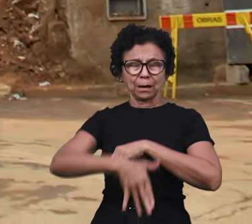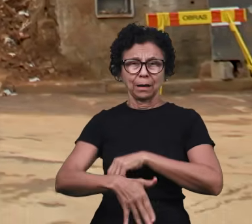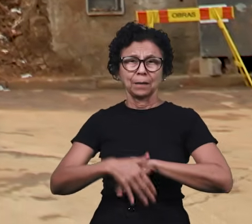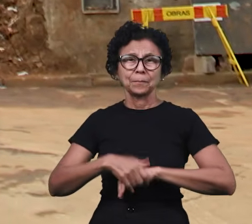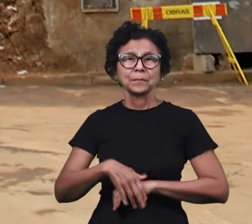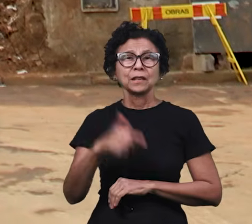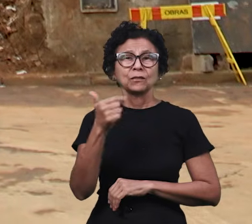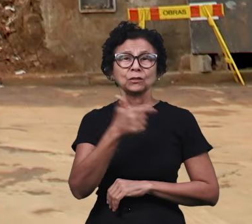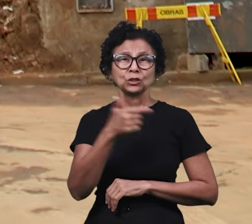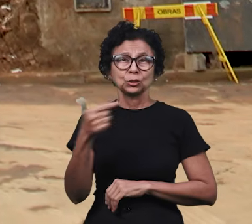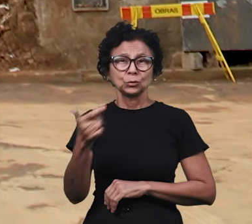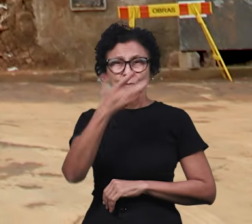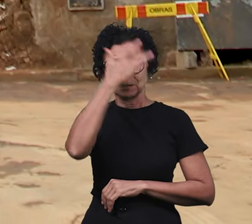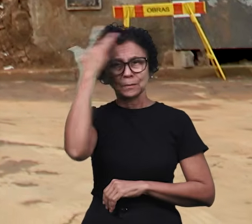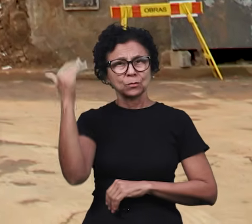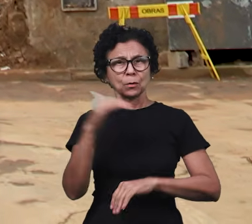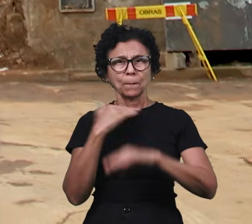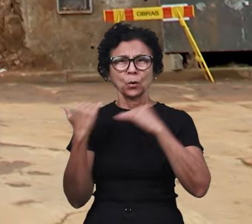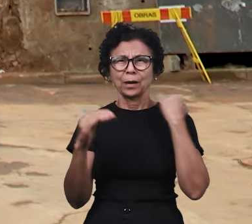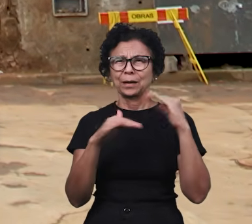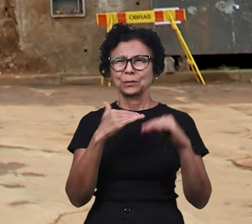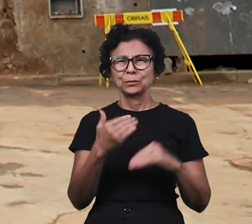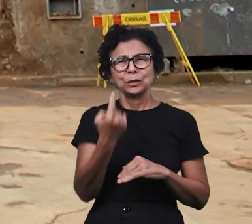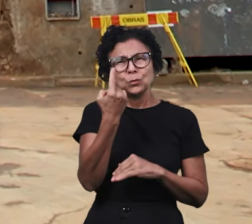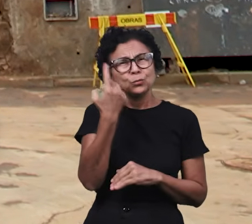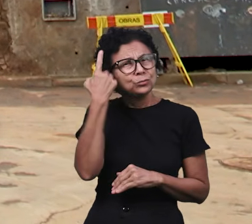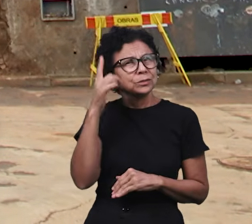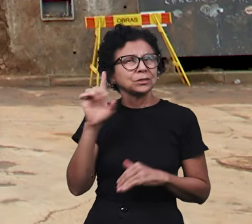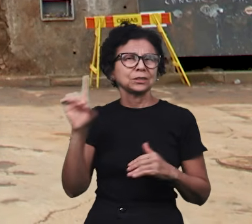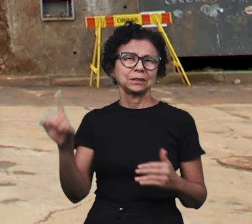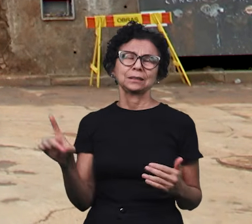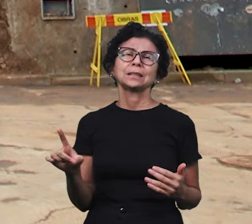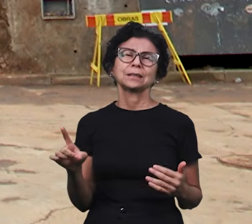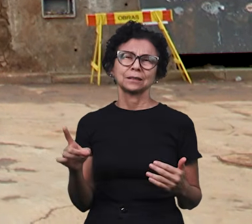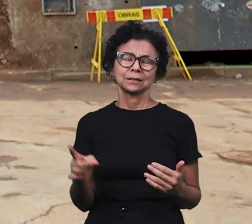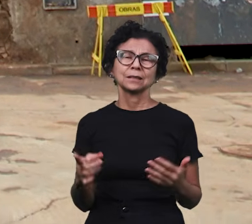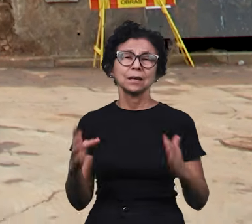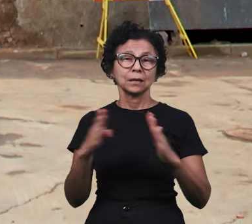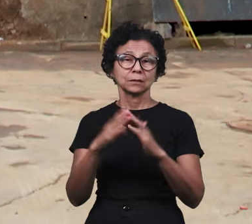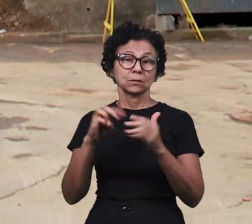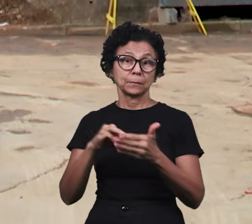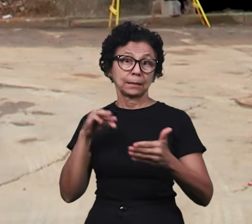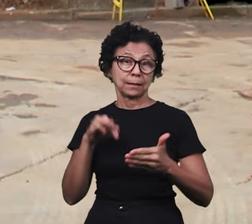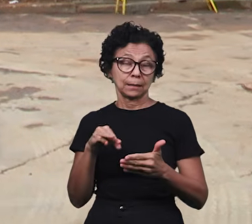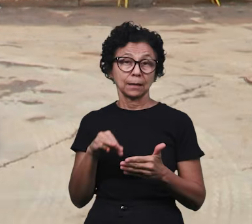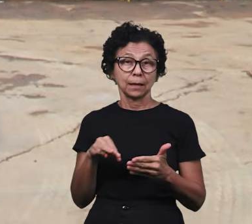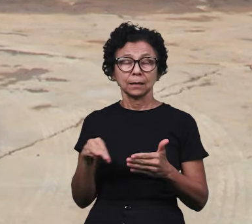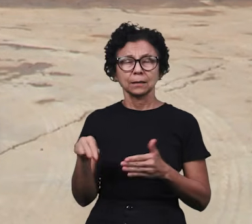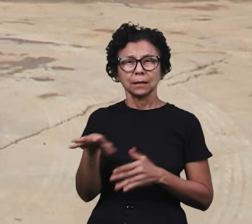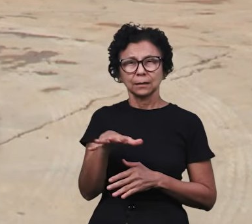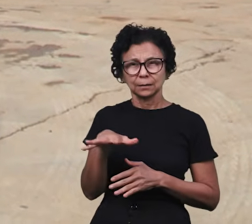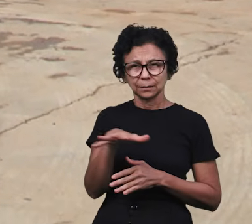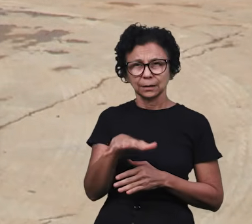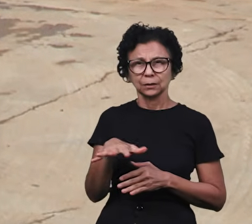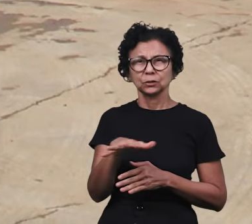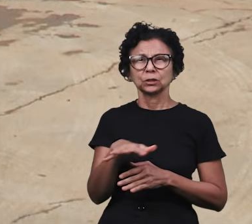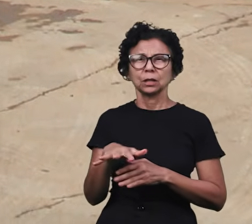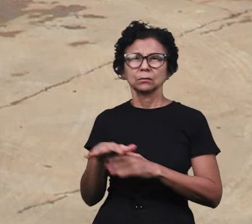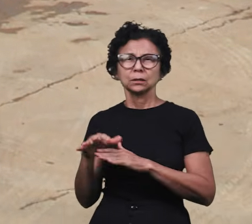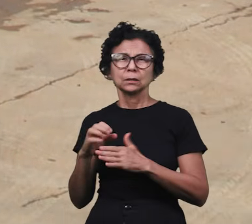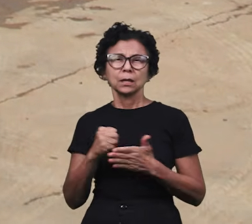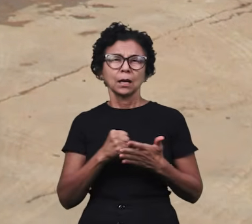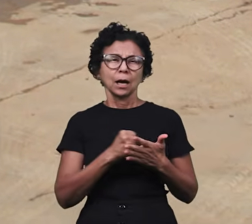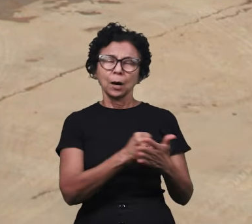22 vidas foram perdidas num único dia. A Igreja Cristã Maranata tem um templo aqui próximo da região e os irmãos têm